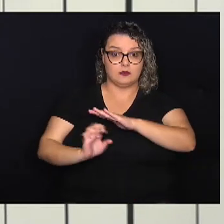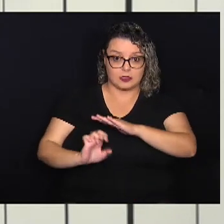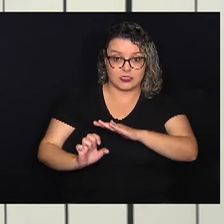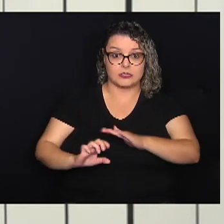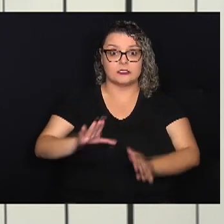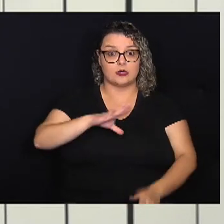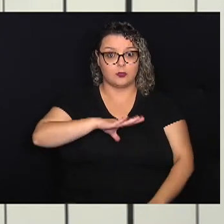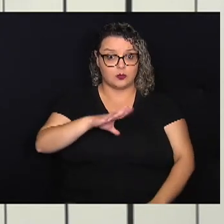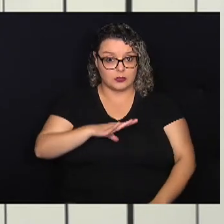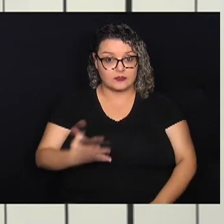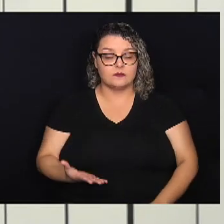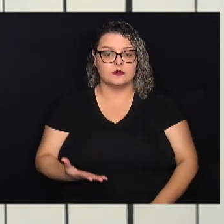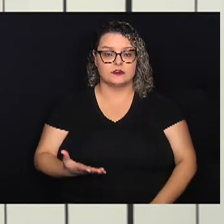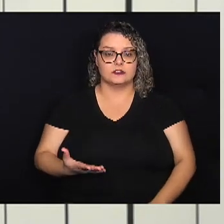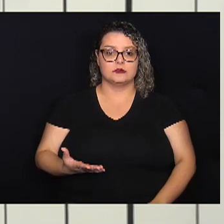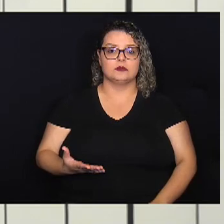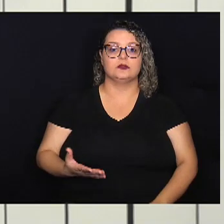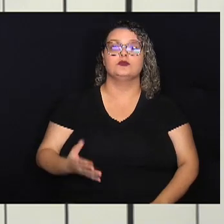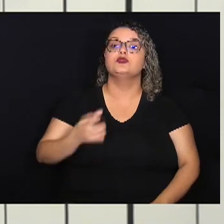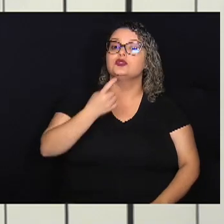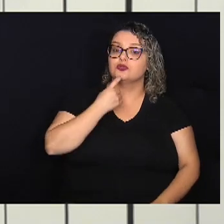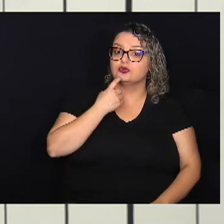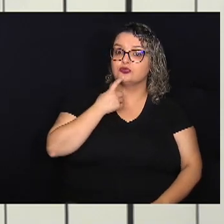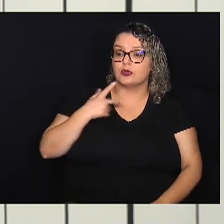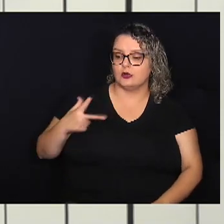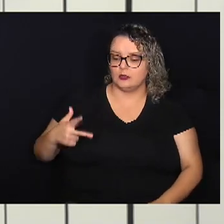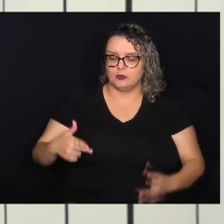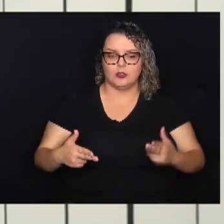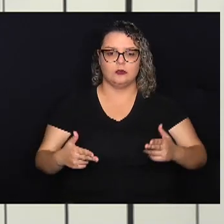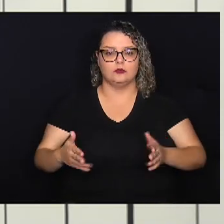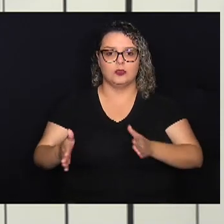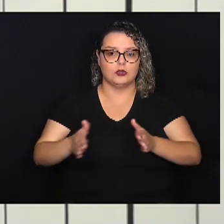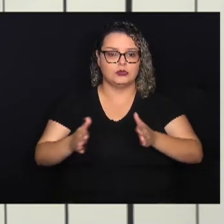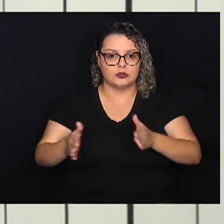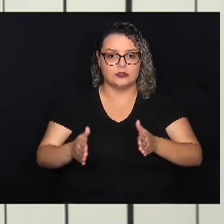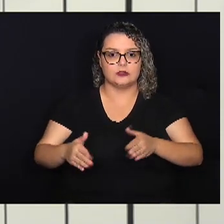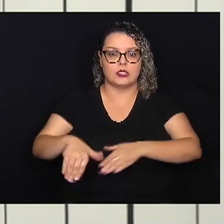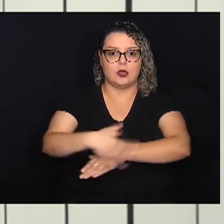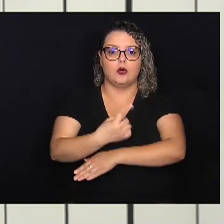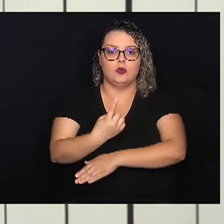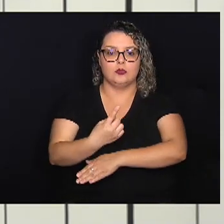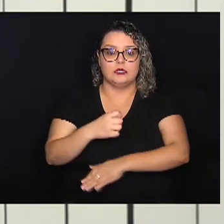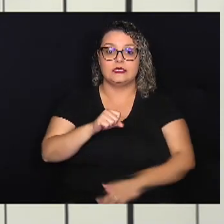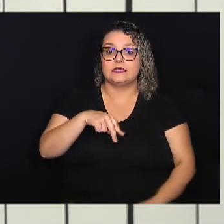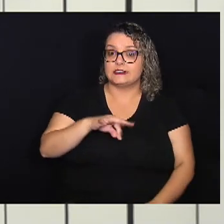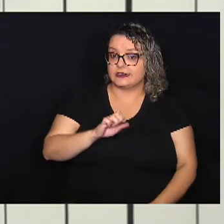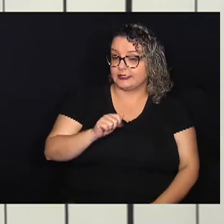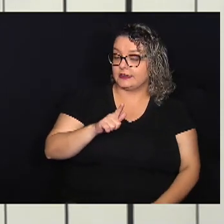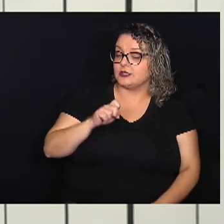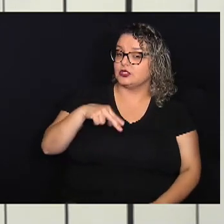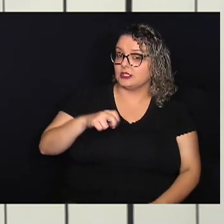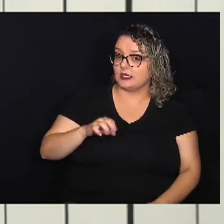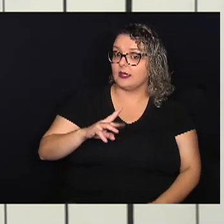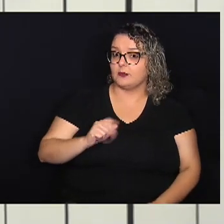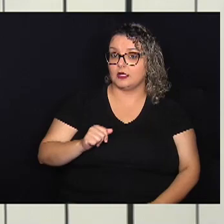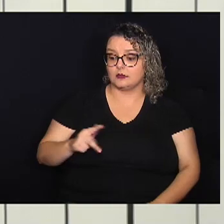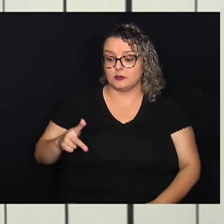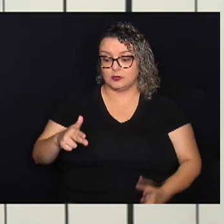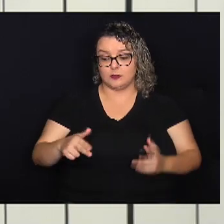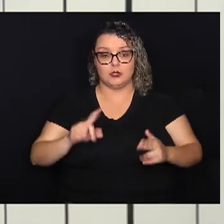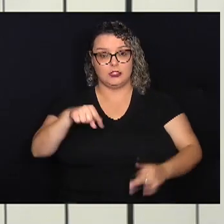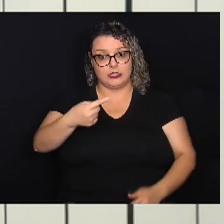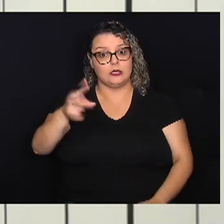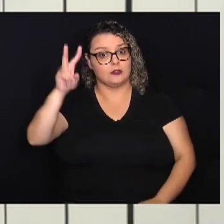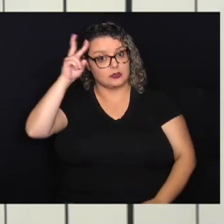Campinas, fará o bloqueio viário em um trecho da Rua 1, no Jardim Santa Genebra. A interdição será na próxima segunda-feira,